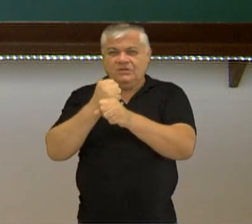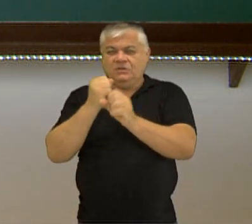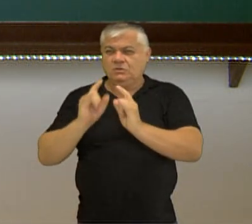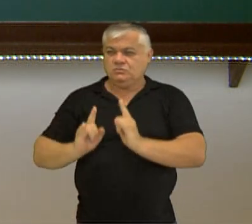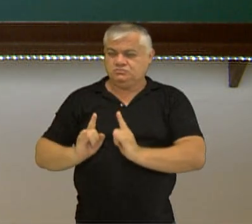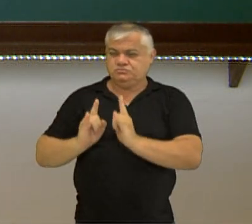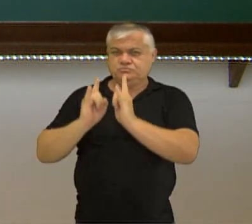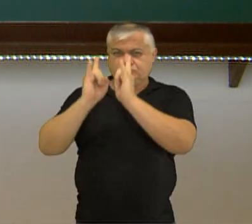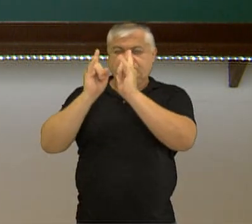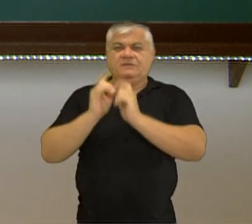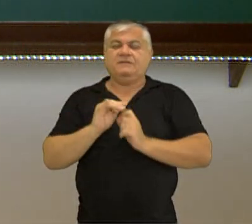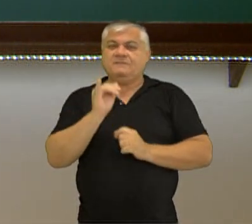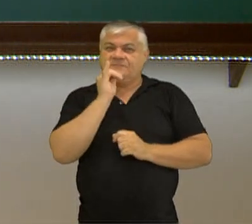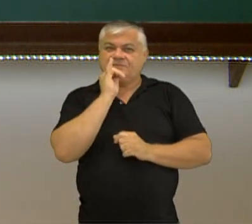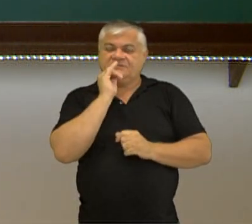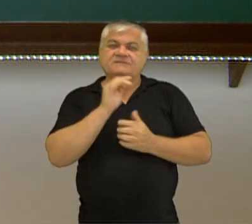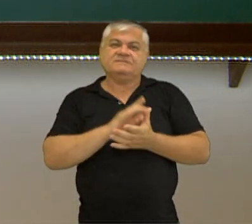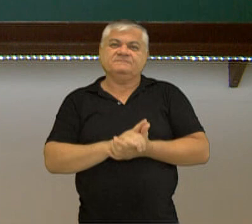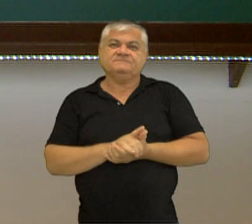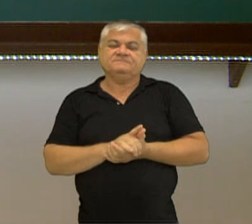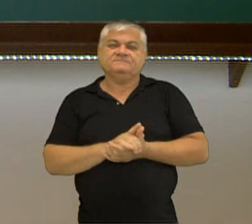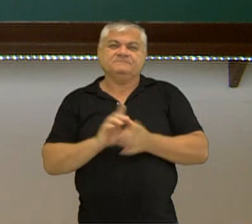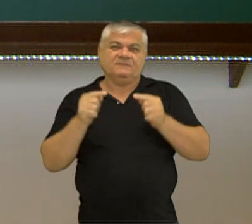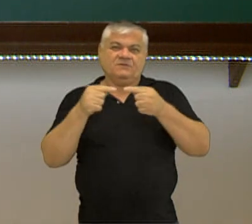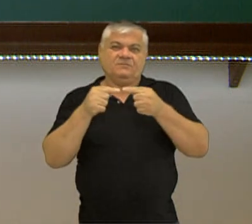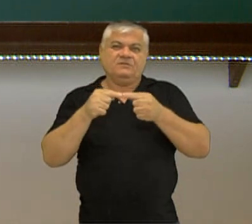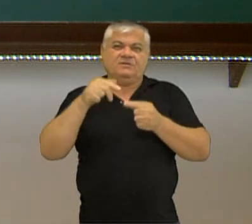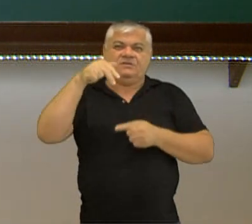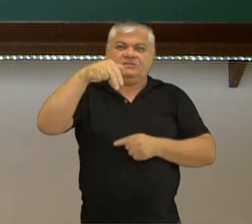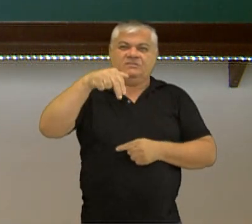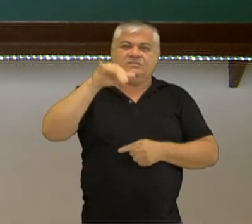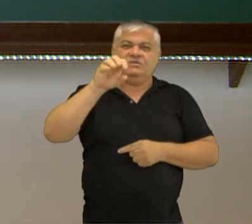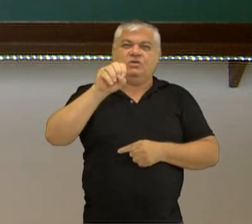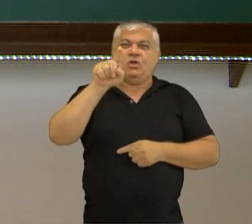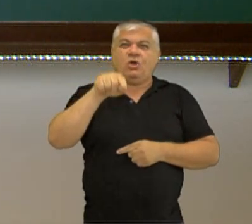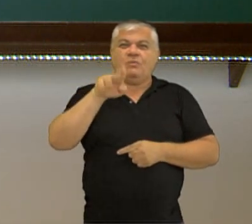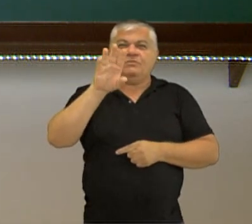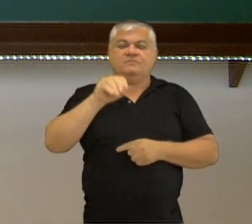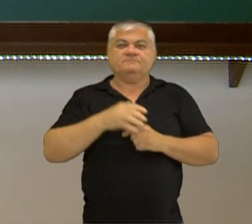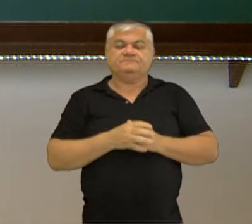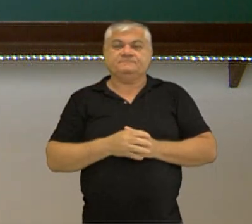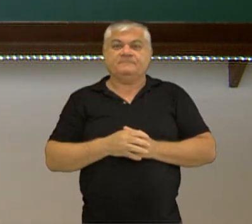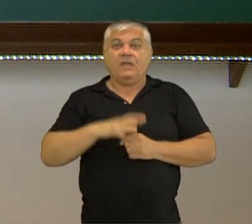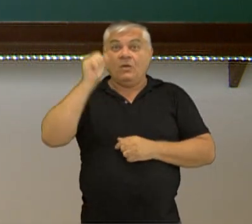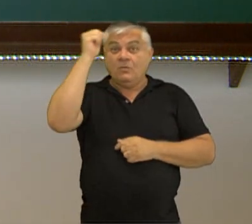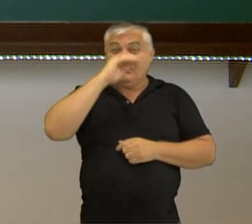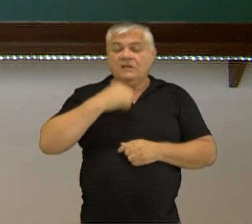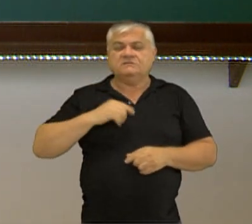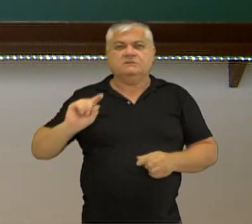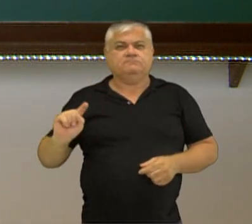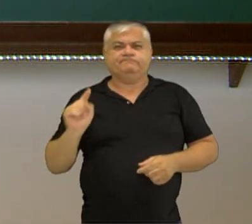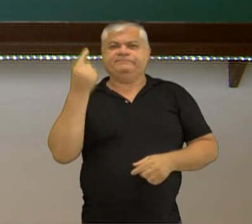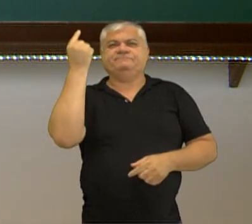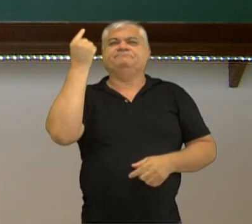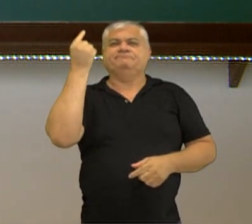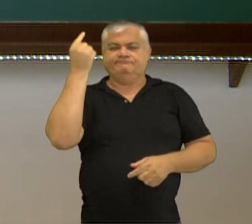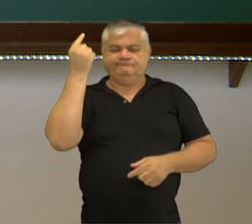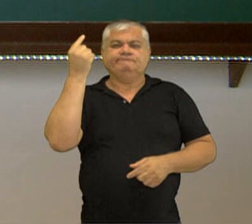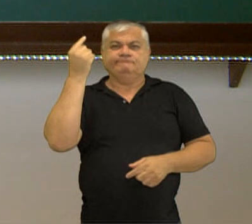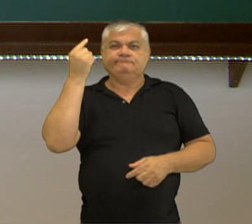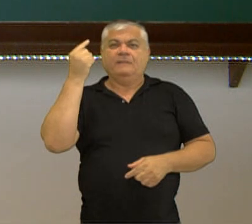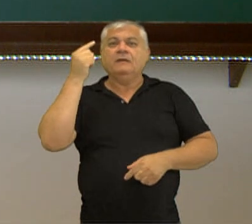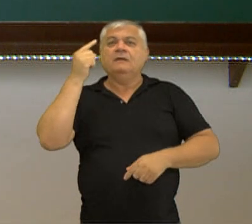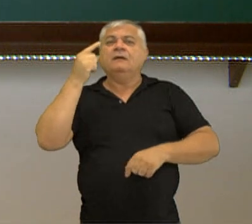exemplo, um dos exemplos da aplicação do nióbio. Vejam, o Brasil é precursor nisso, um